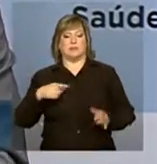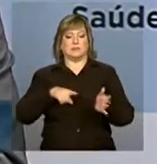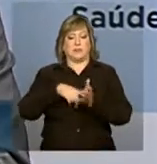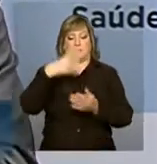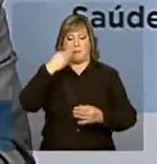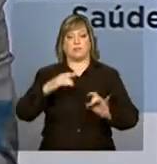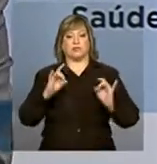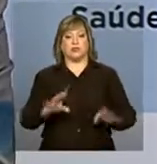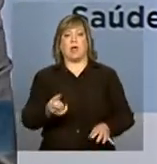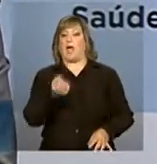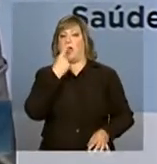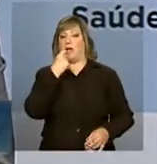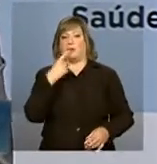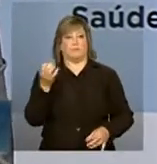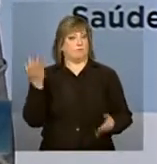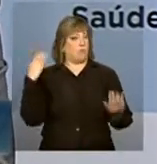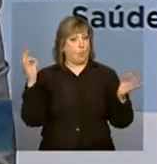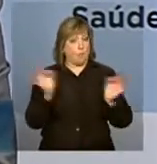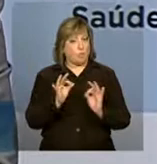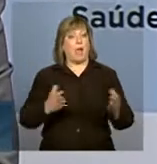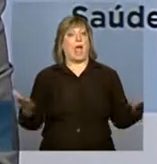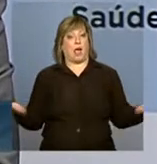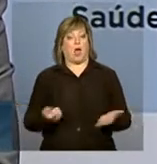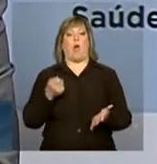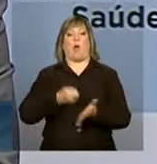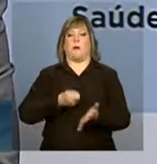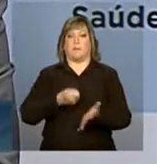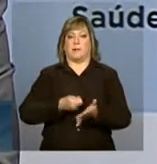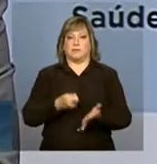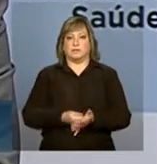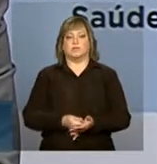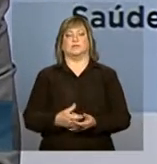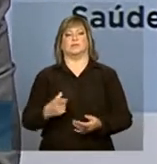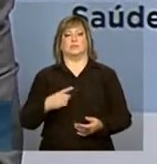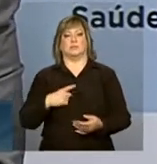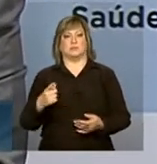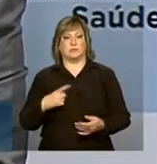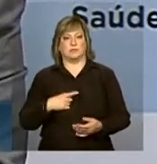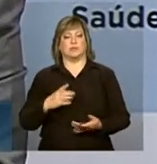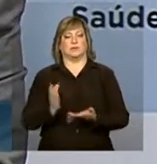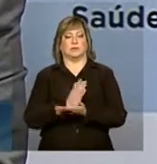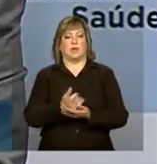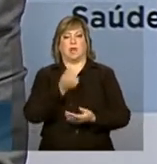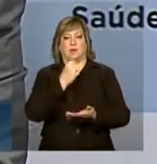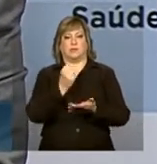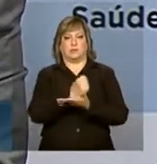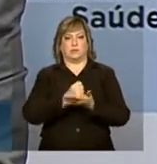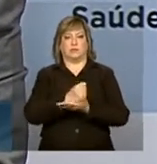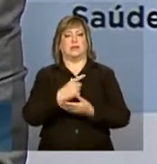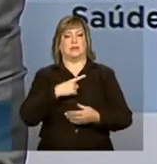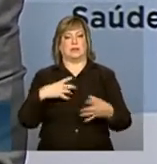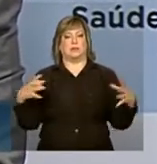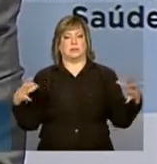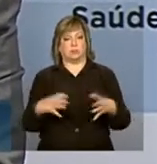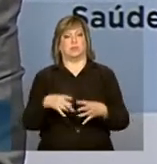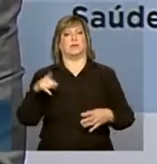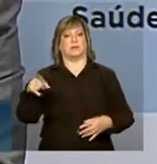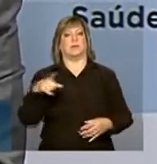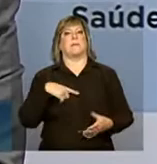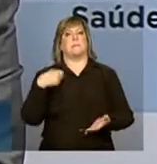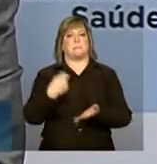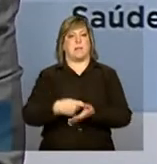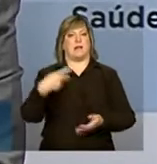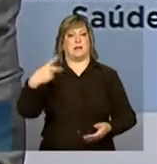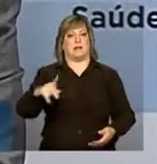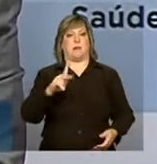poderíamos fazer uma cobrança de exigência de que o plano de saúde desse cobertura integral, e aquilo que é feito de assistência farmacêutica fora